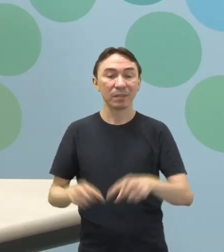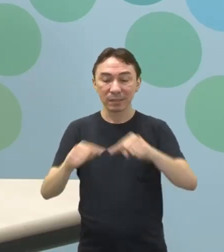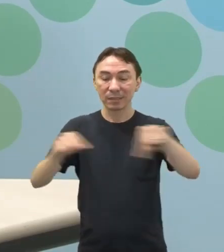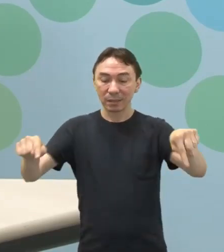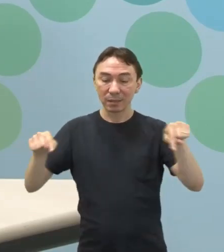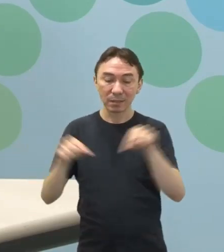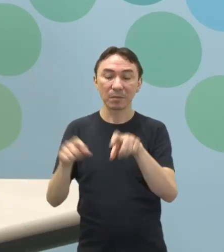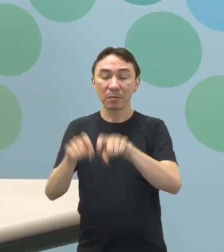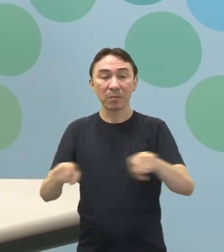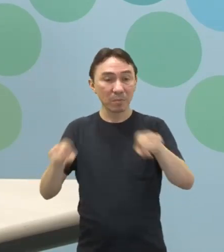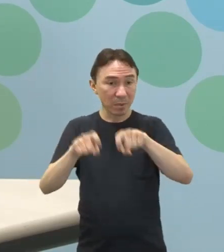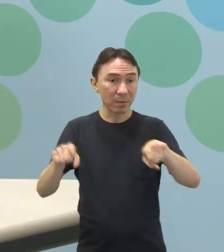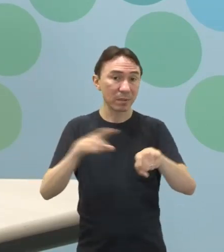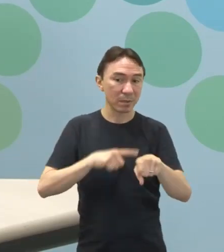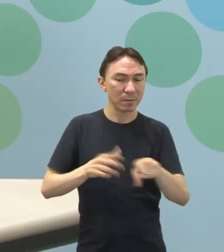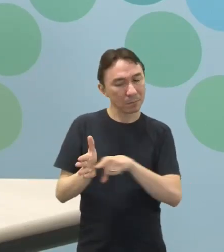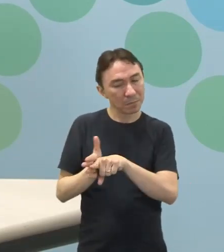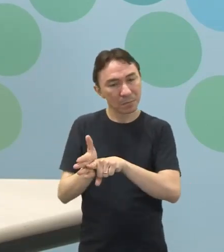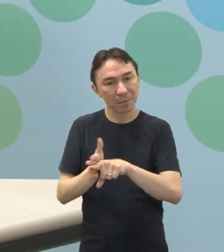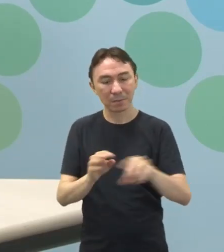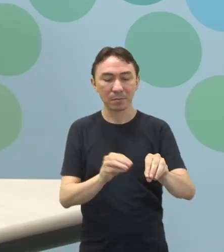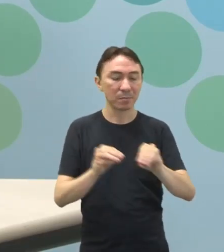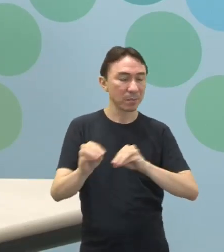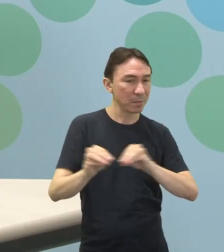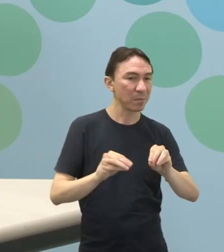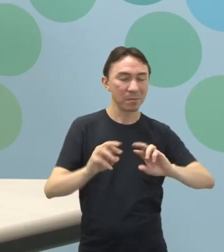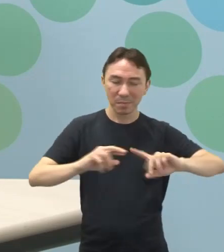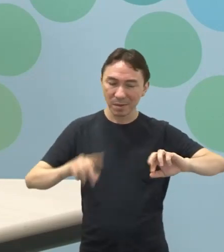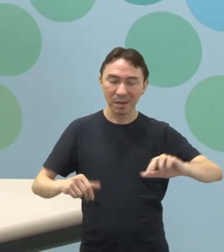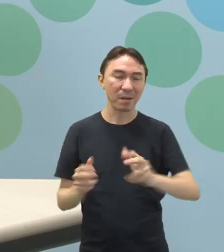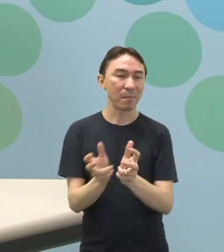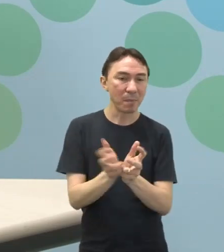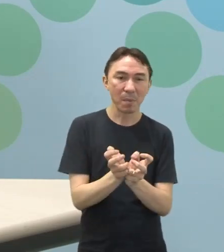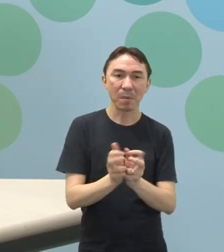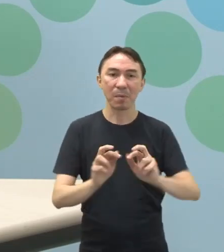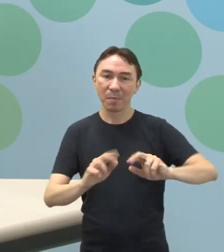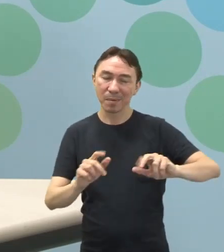e jogos muito obrigado o professor a Talita